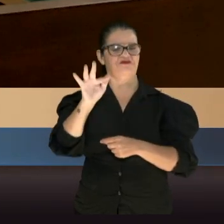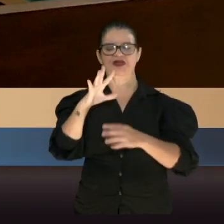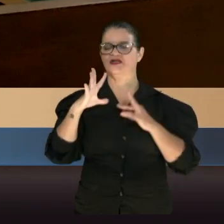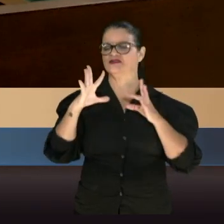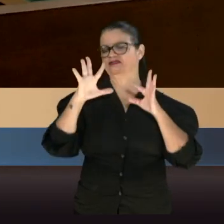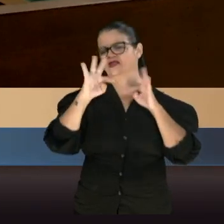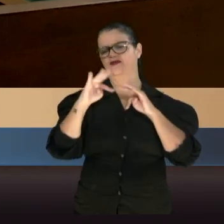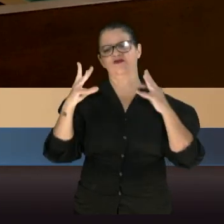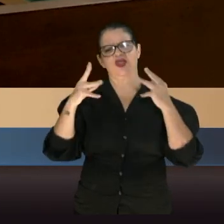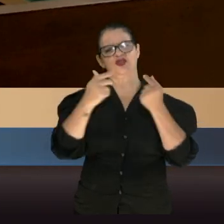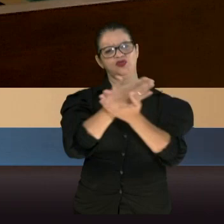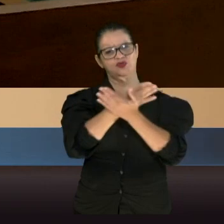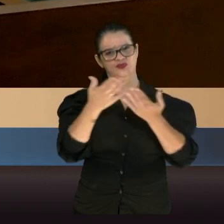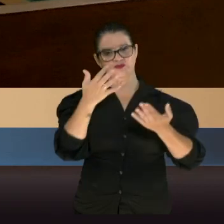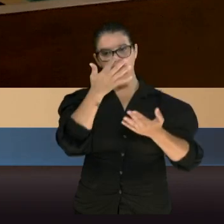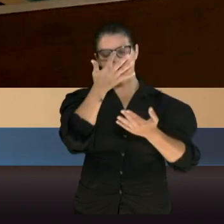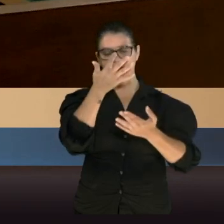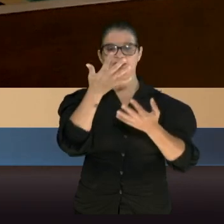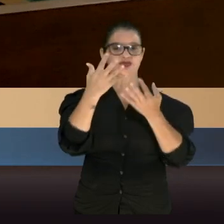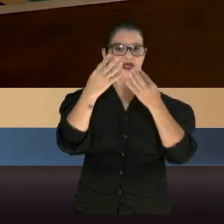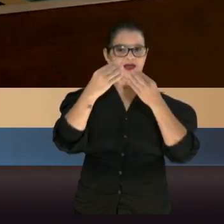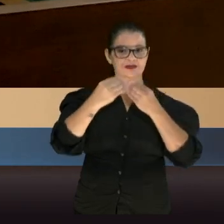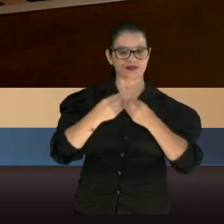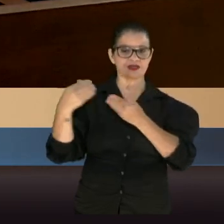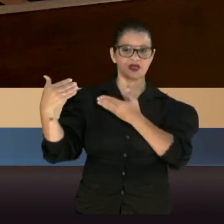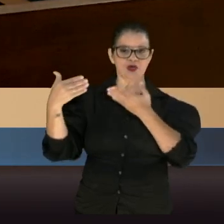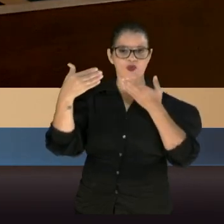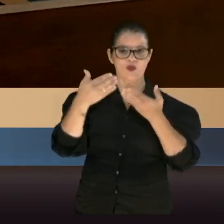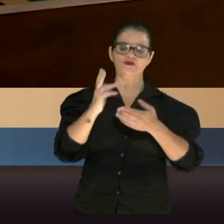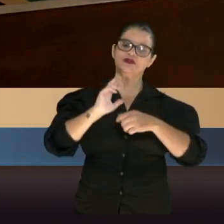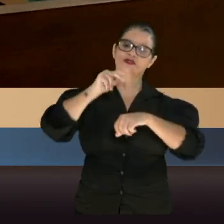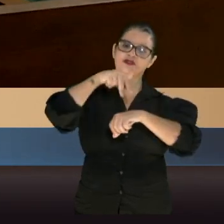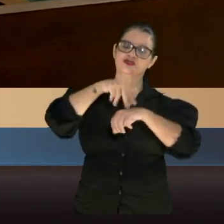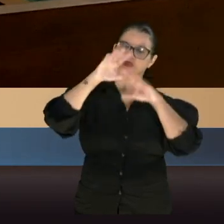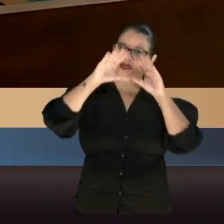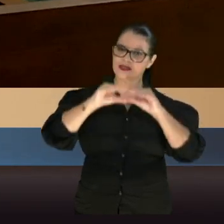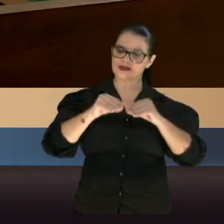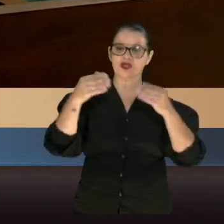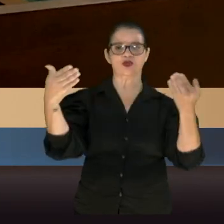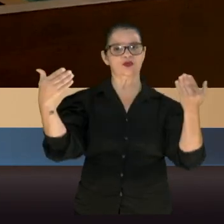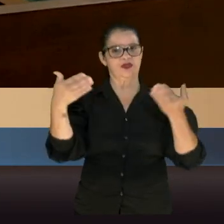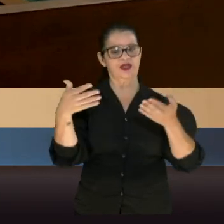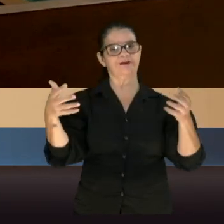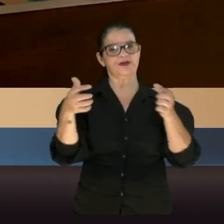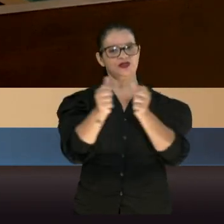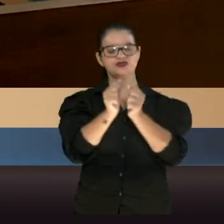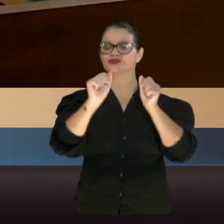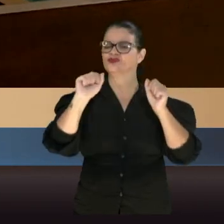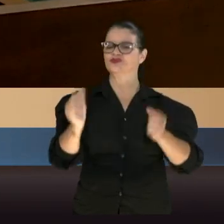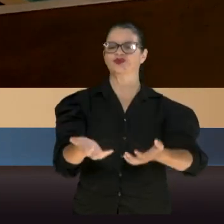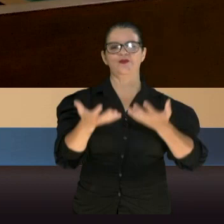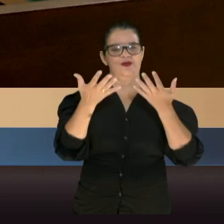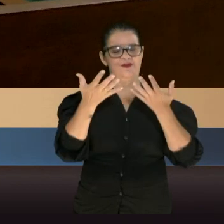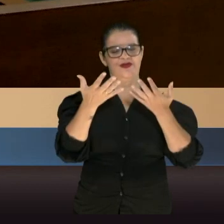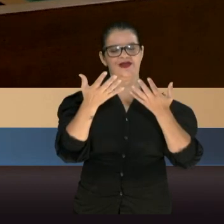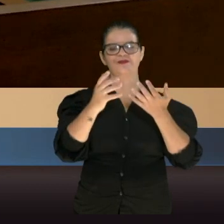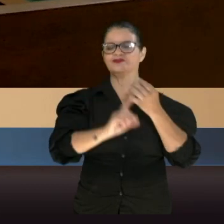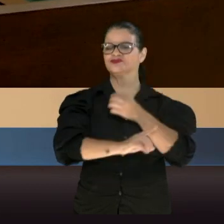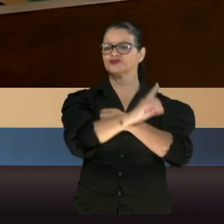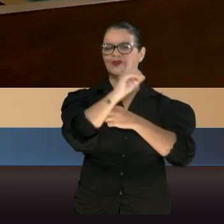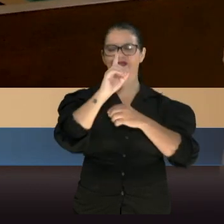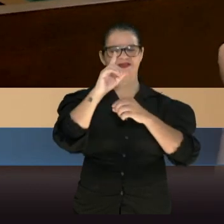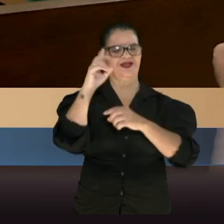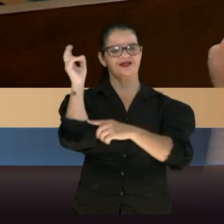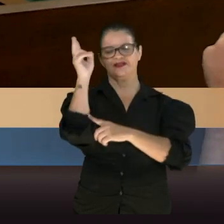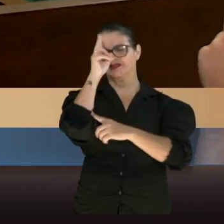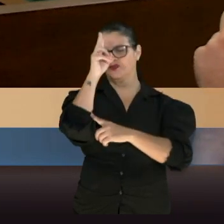vocês que aceitaram o convite de estar aqui nessa noite para juntos comemorarmos uma data tão